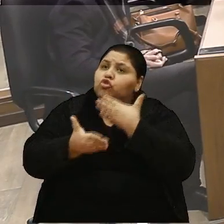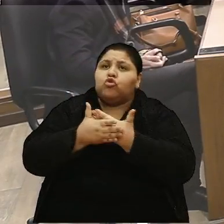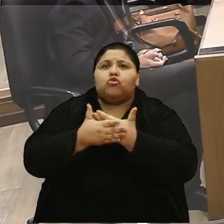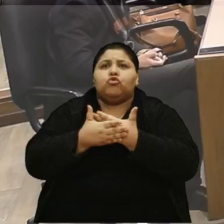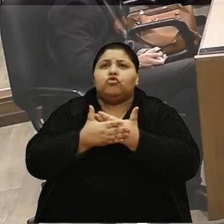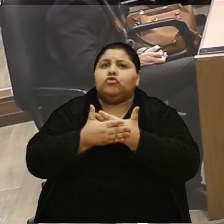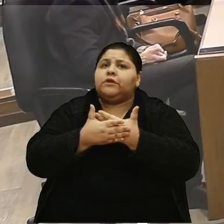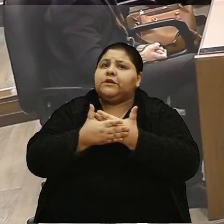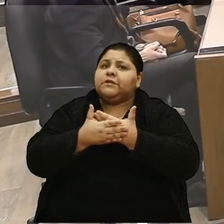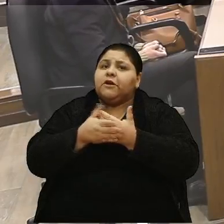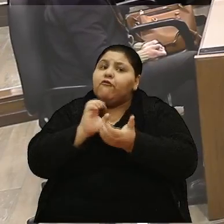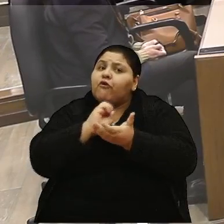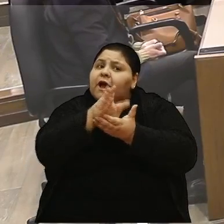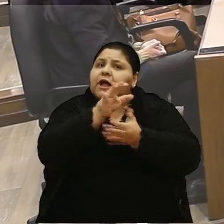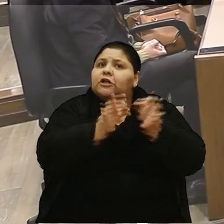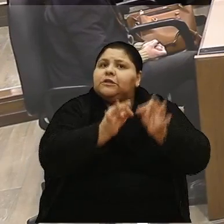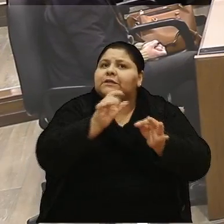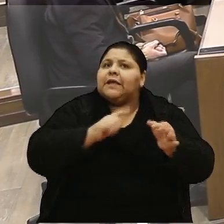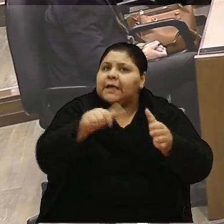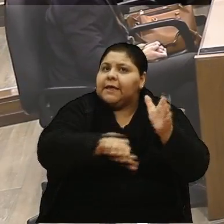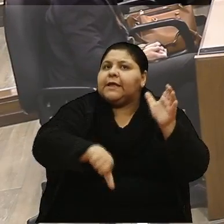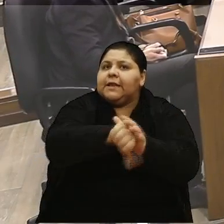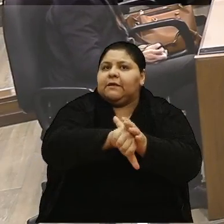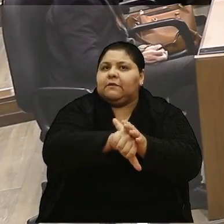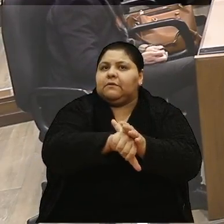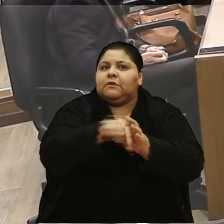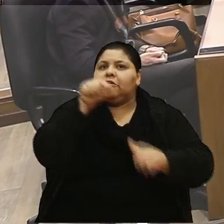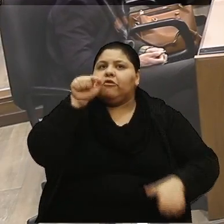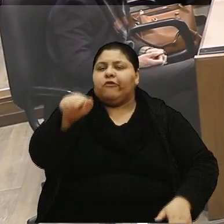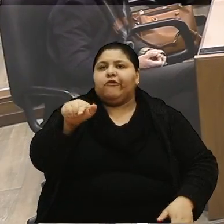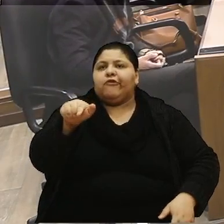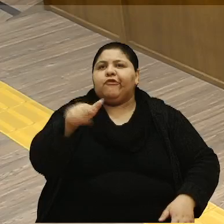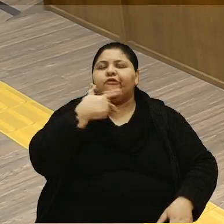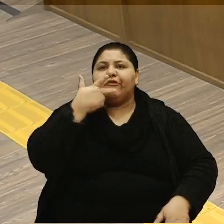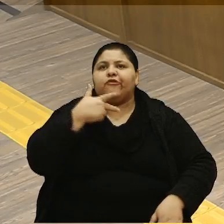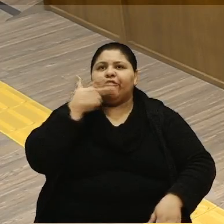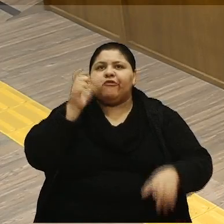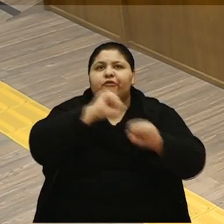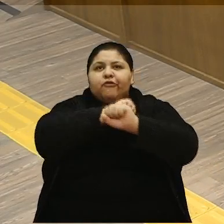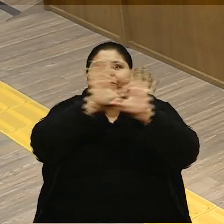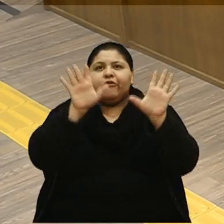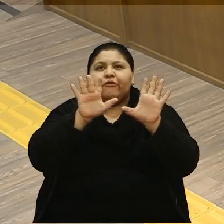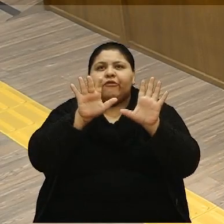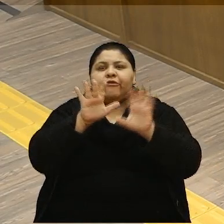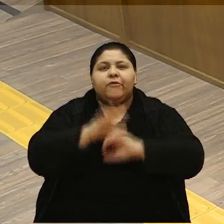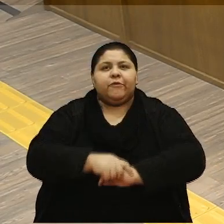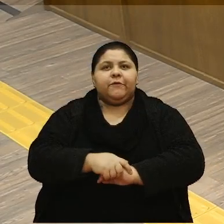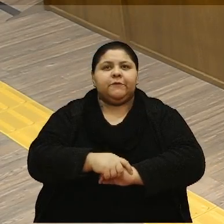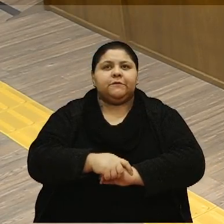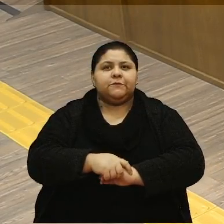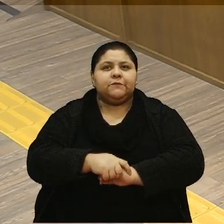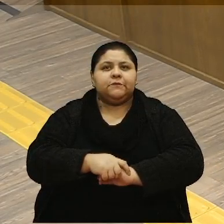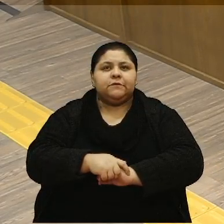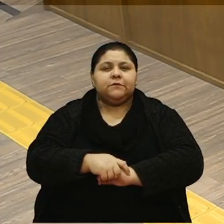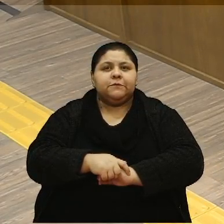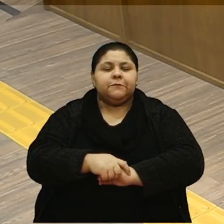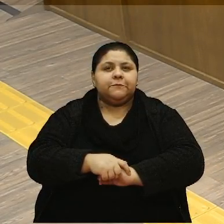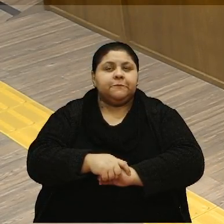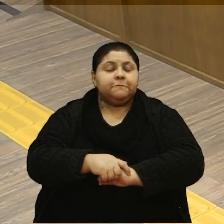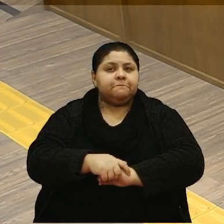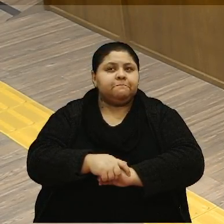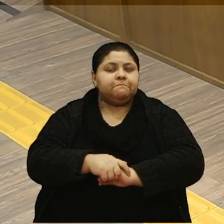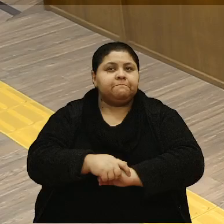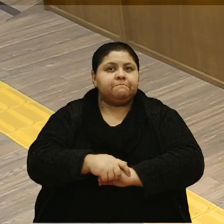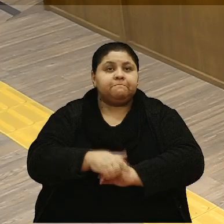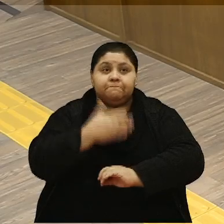para o judiciário se tiver. Já tem crime para isso, vereadora. Não vai ser a senhora que vai pautar. Quem precisa esclarecer é você. A senhora não vai pautar o que é crime ou não aqui. Iago, o